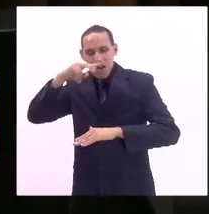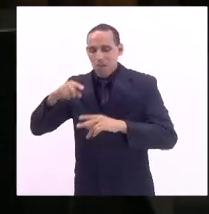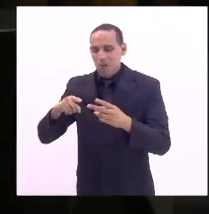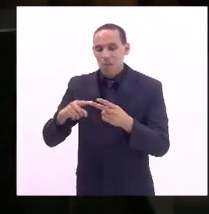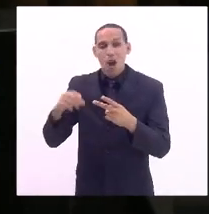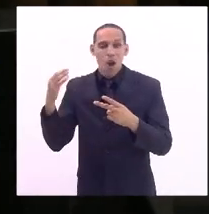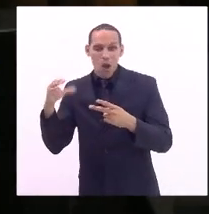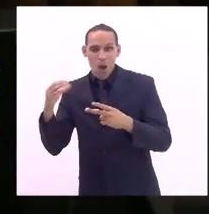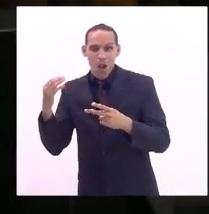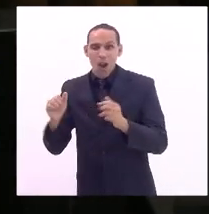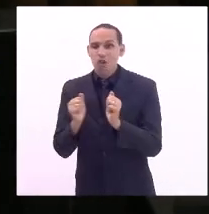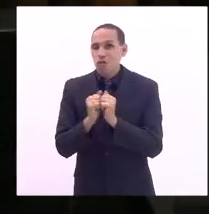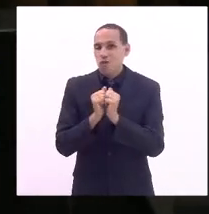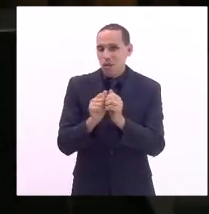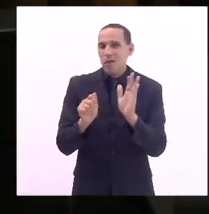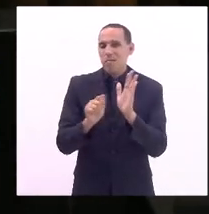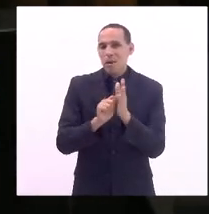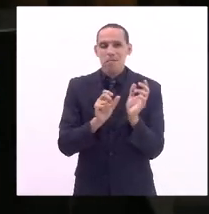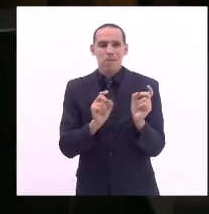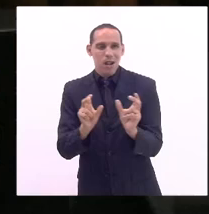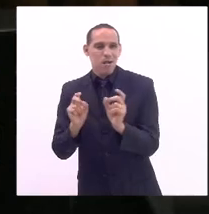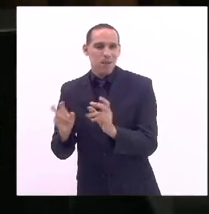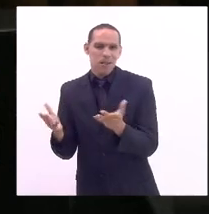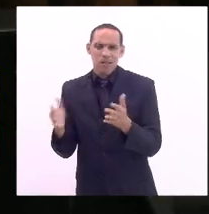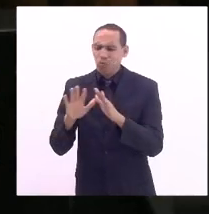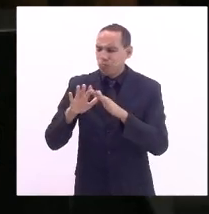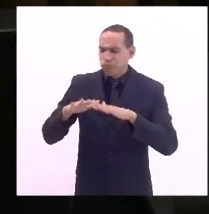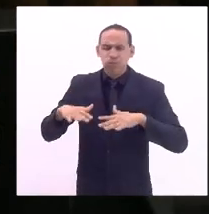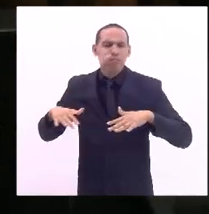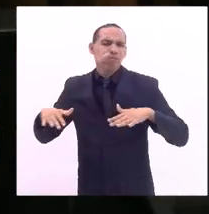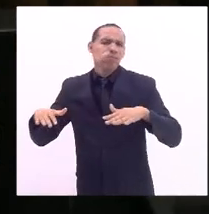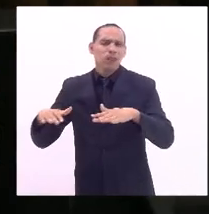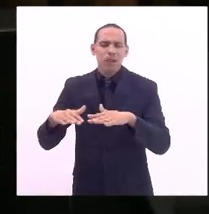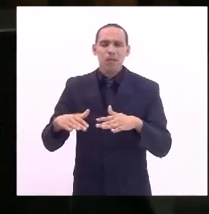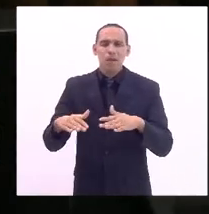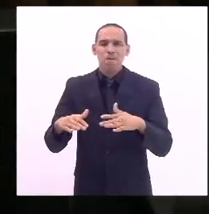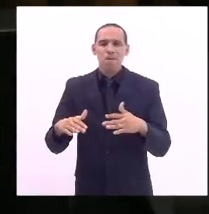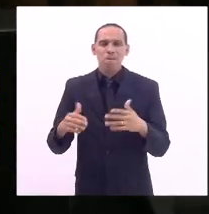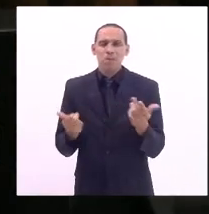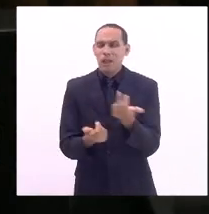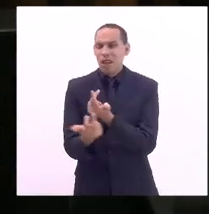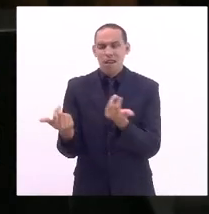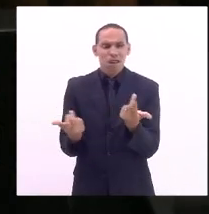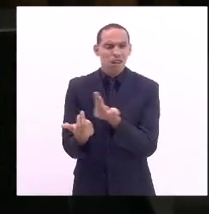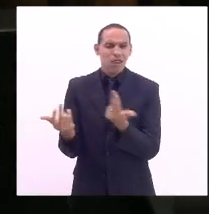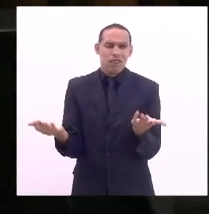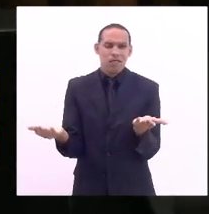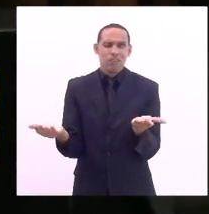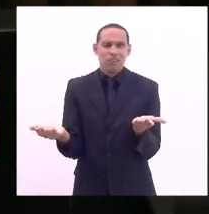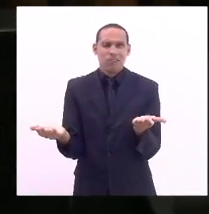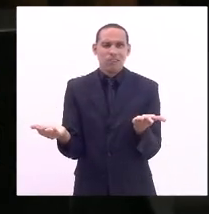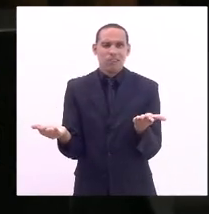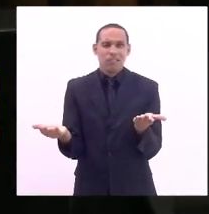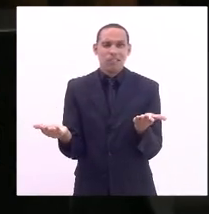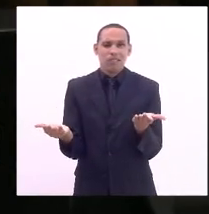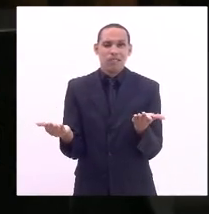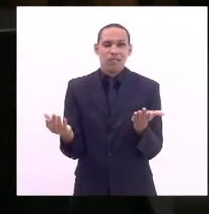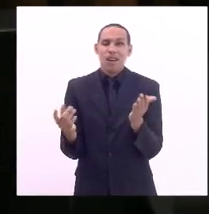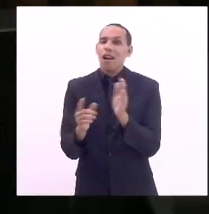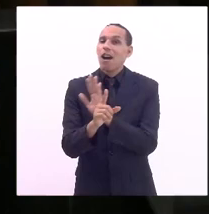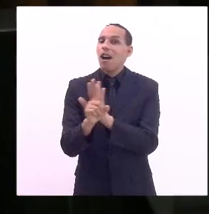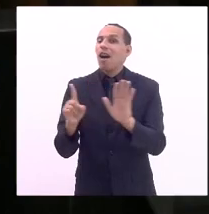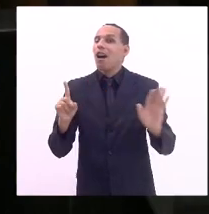traficantes. Então, tudo é muito similar. E atrás disso tudo,